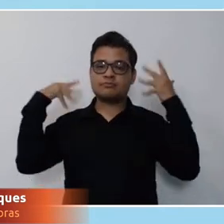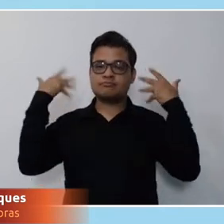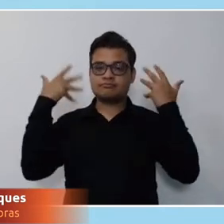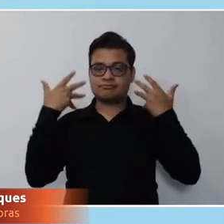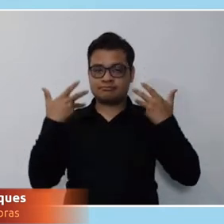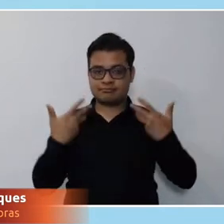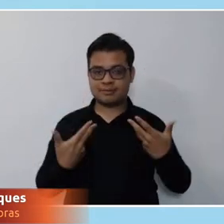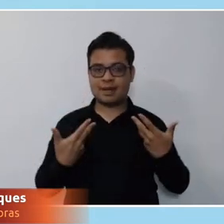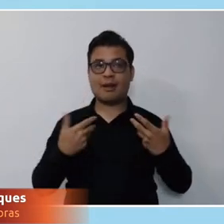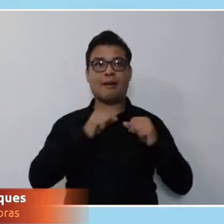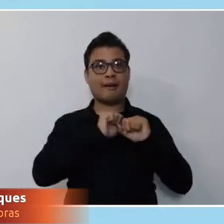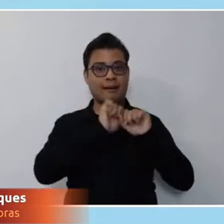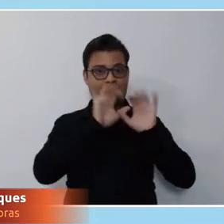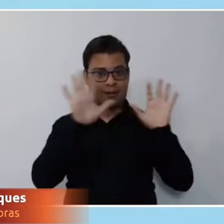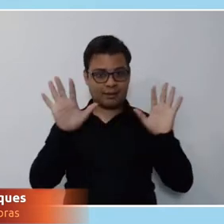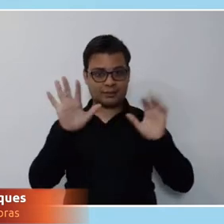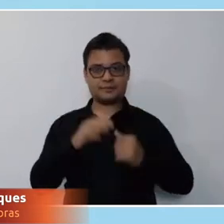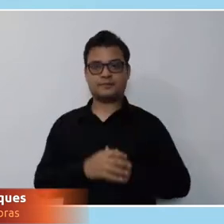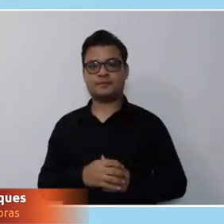claros.